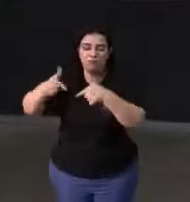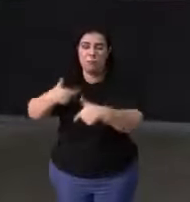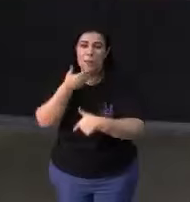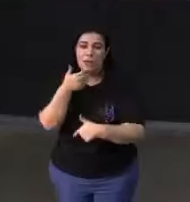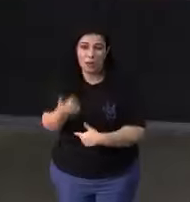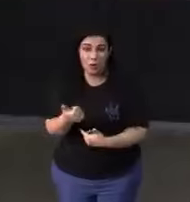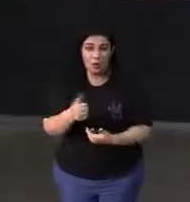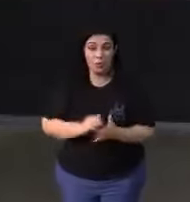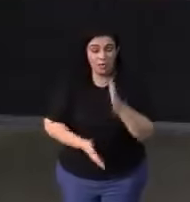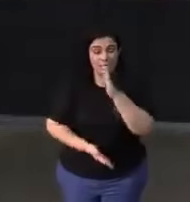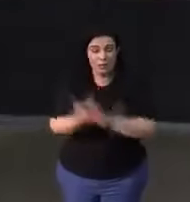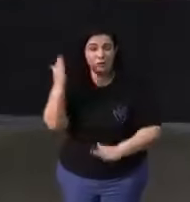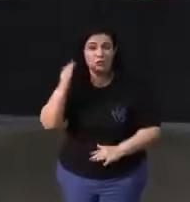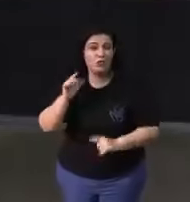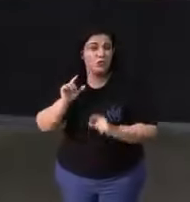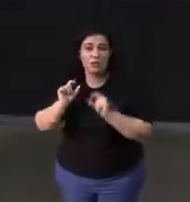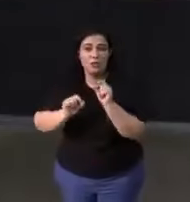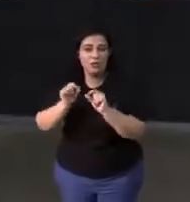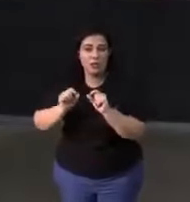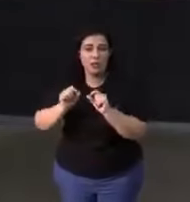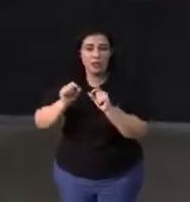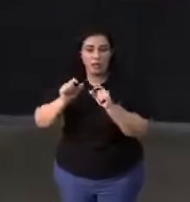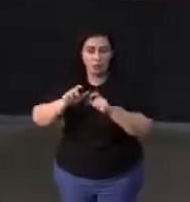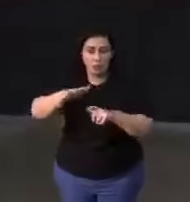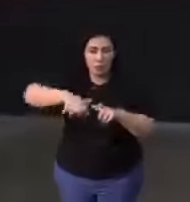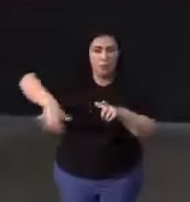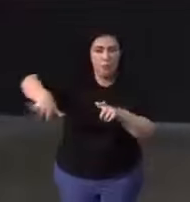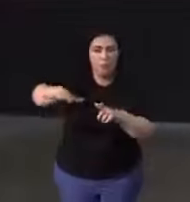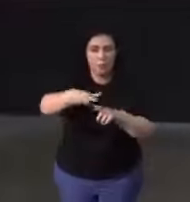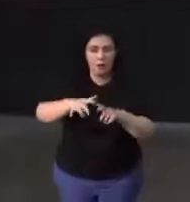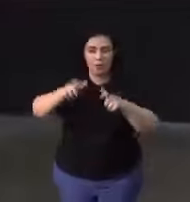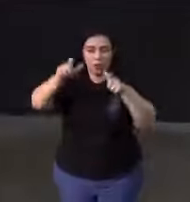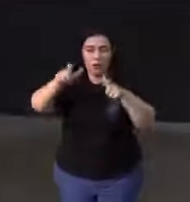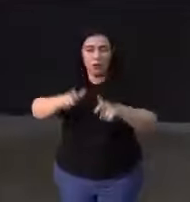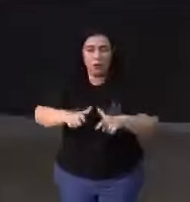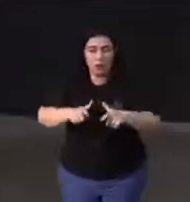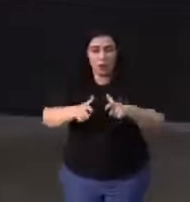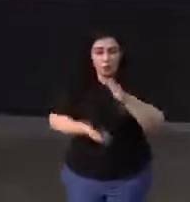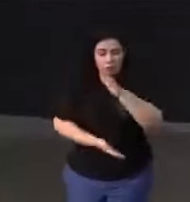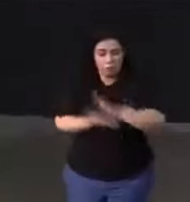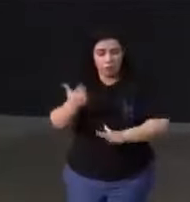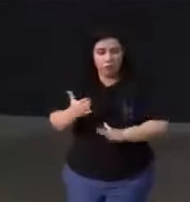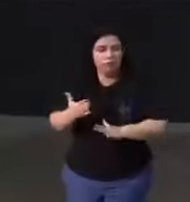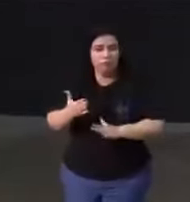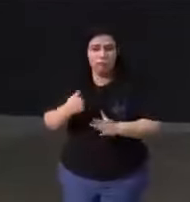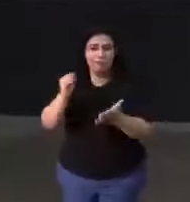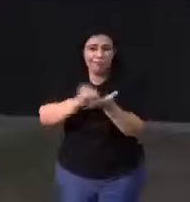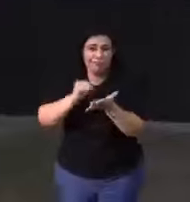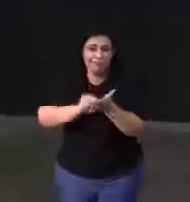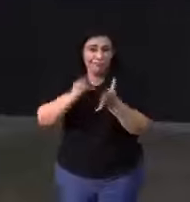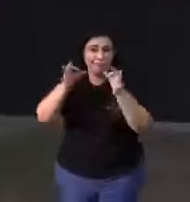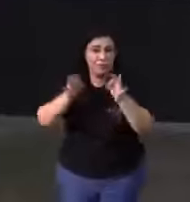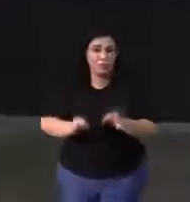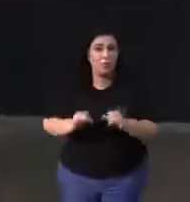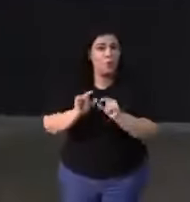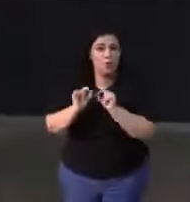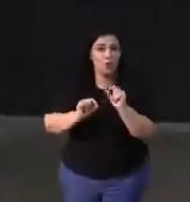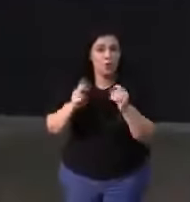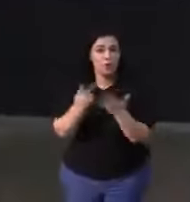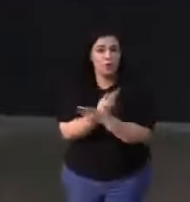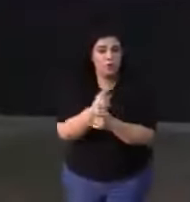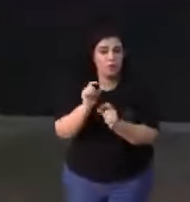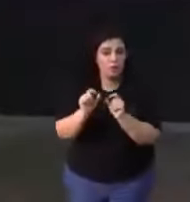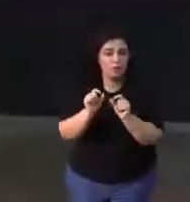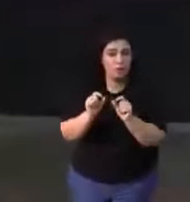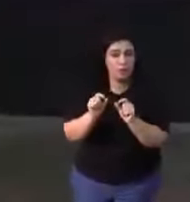Saul endemoniado e orgulhoso, ele está no meio de uma caverna como fugitivo, injustiçado. O que se achega a ele